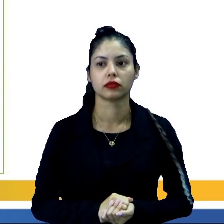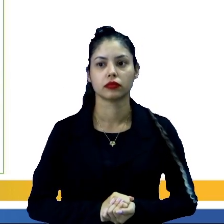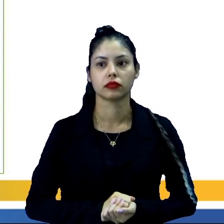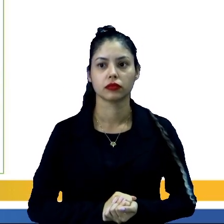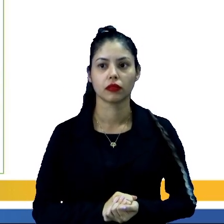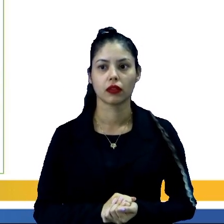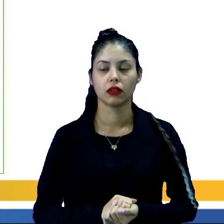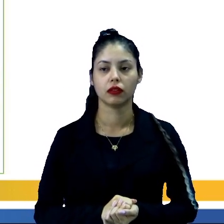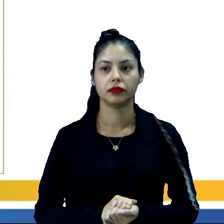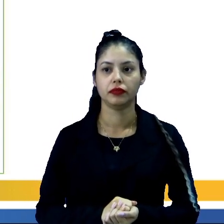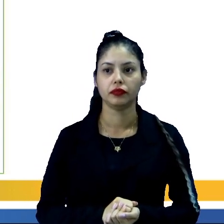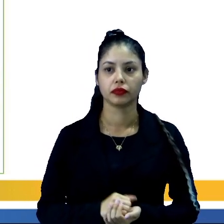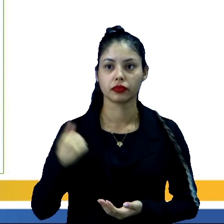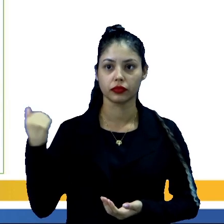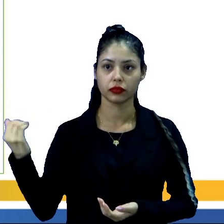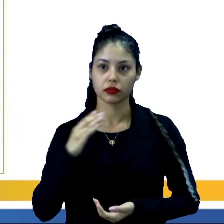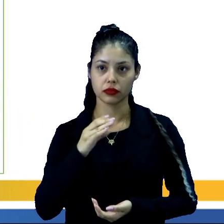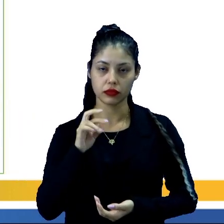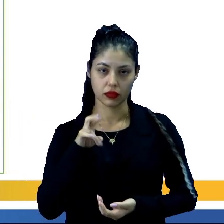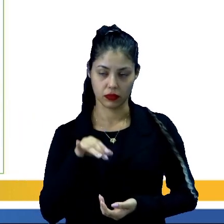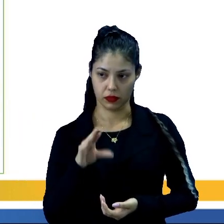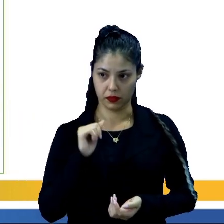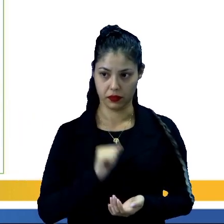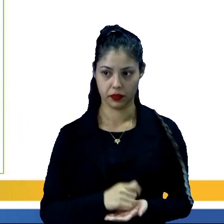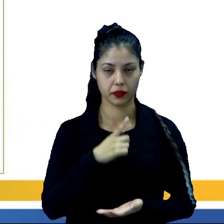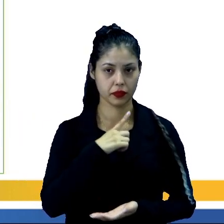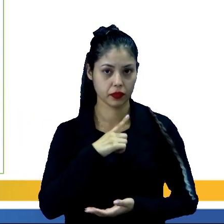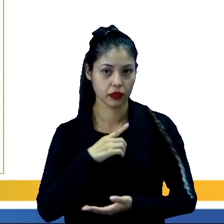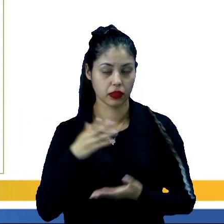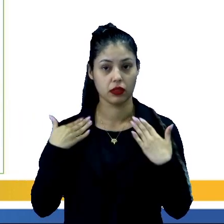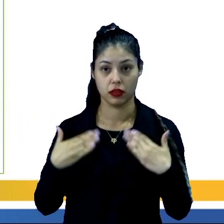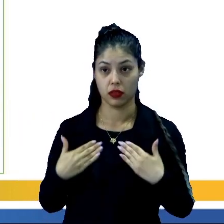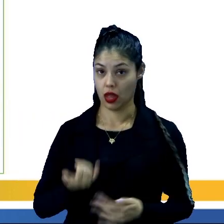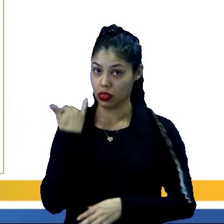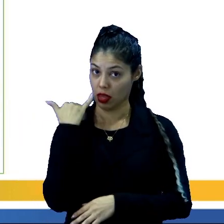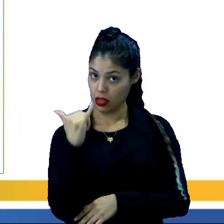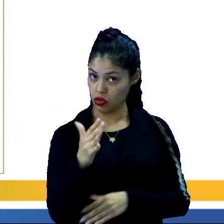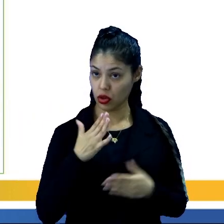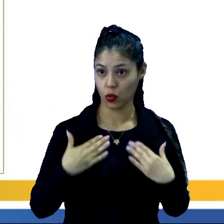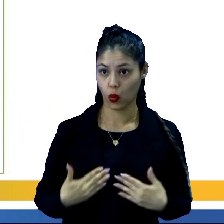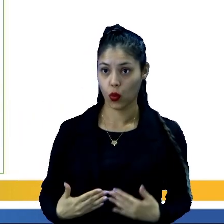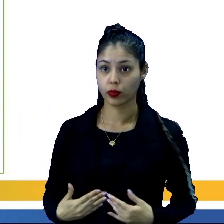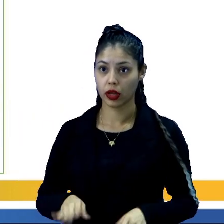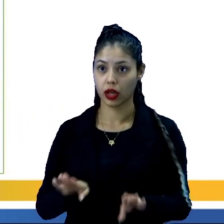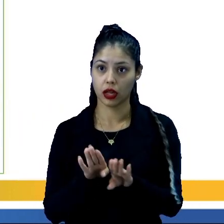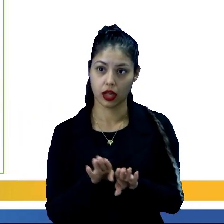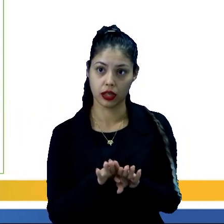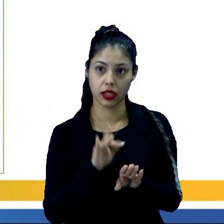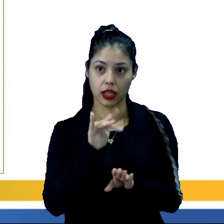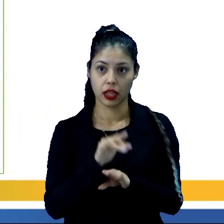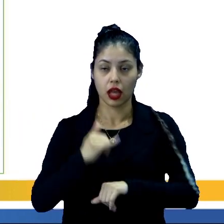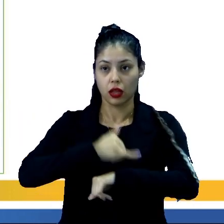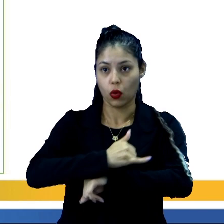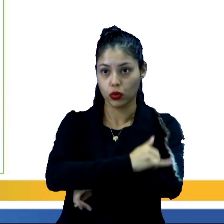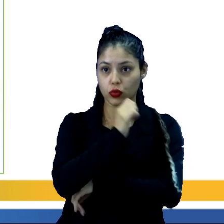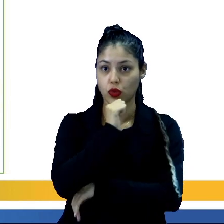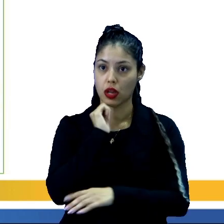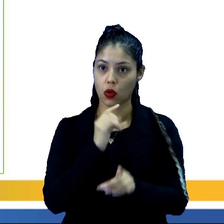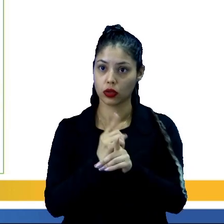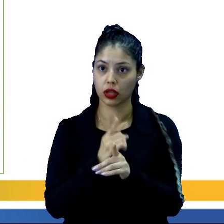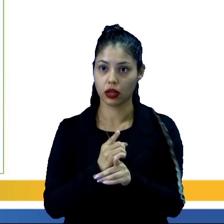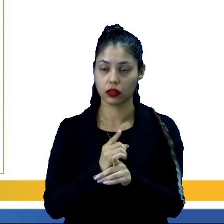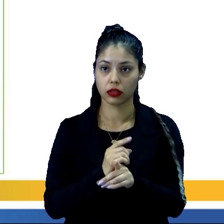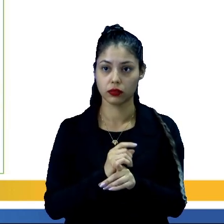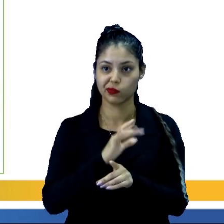deficiência. O cromo, ele vai atuar ali no nosso metabolismo energético e também ali no metabolismo da glicose. Ele vai